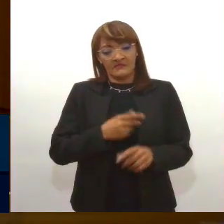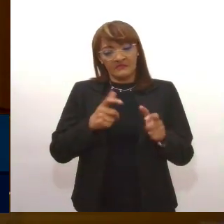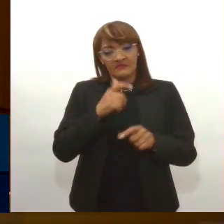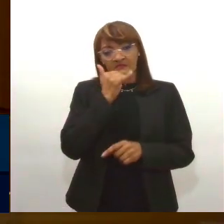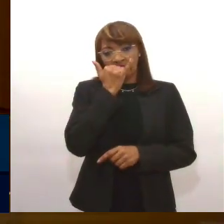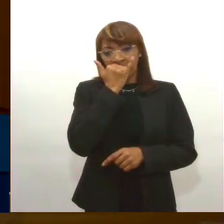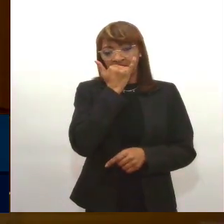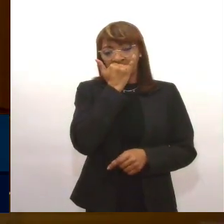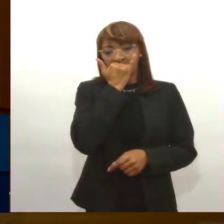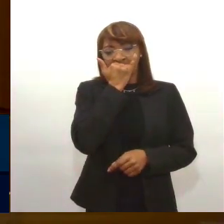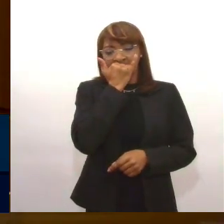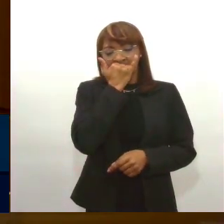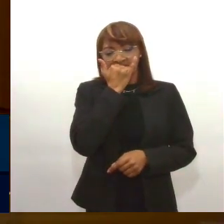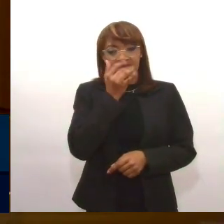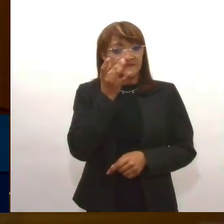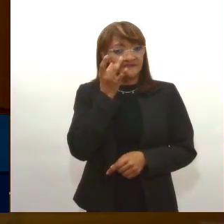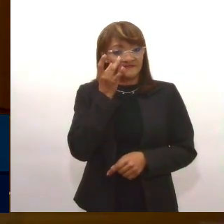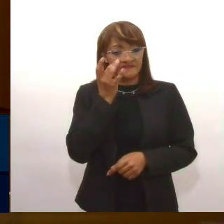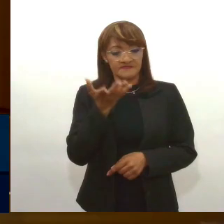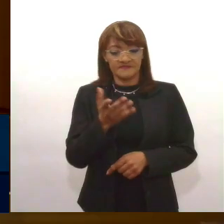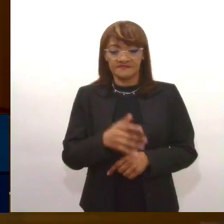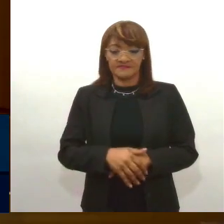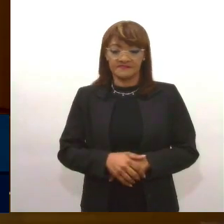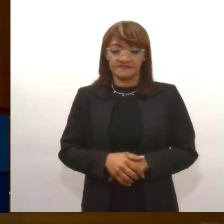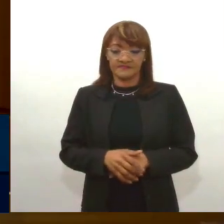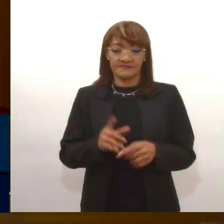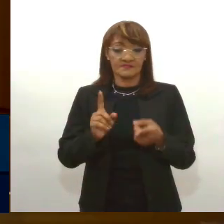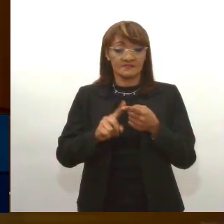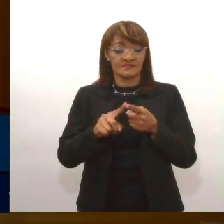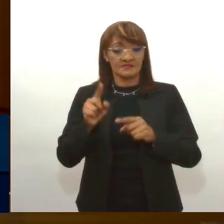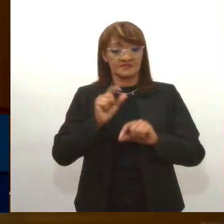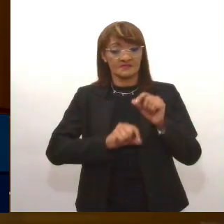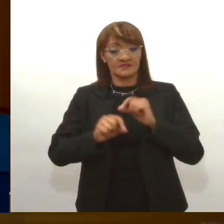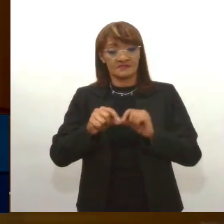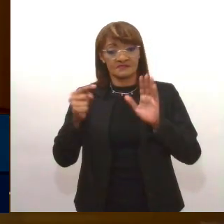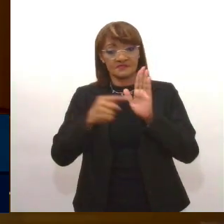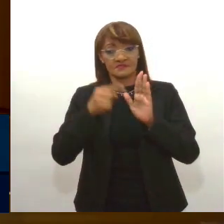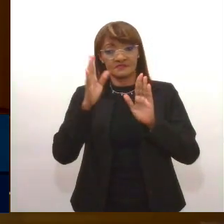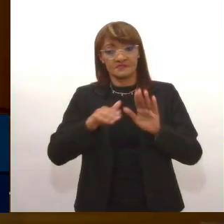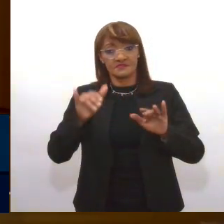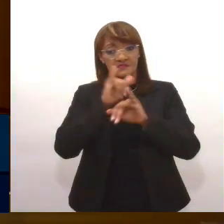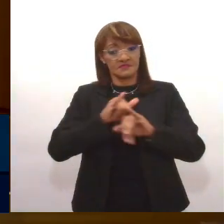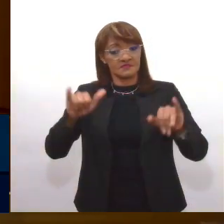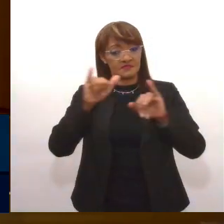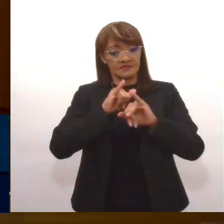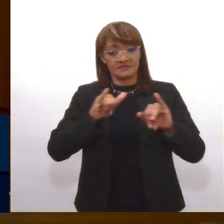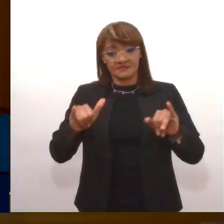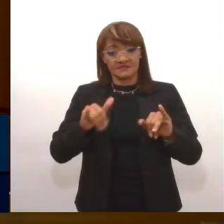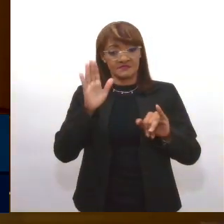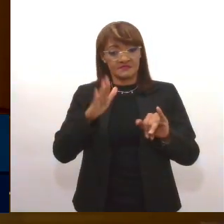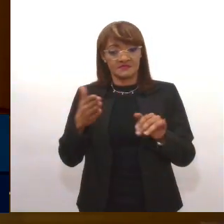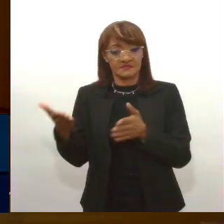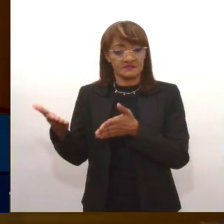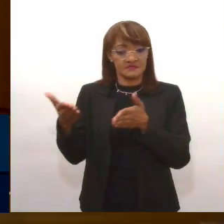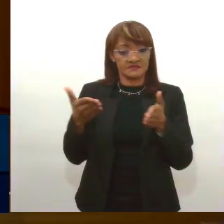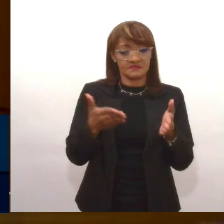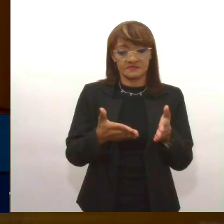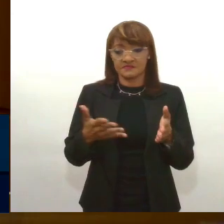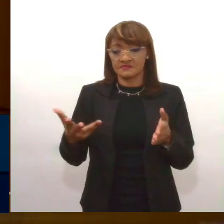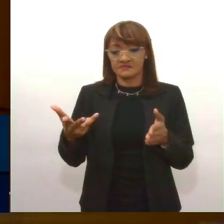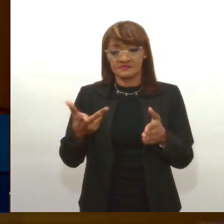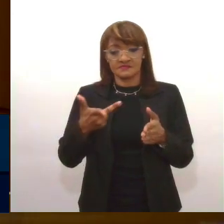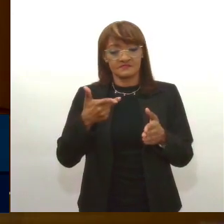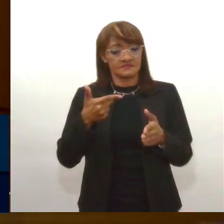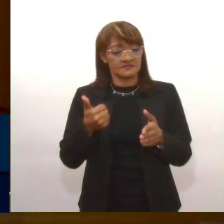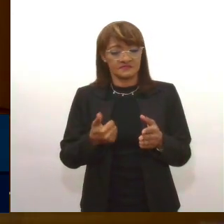e denunciei as casas que serão de uma certa forma indenizadas né não tá tendo uma